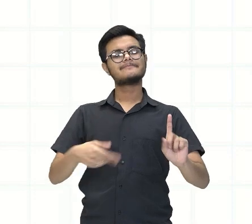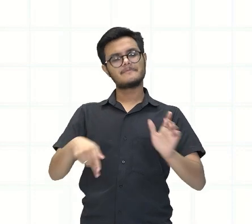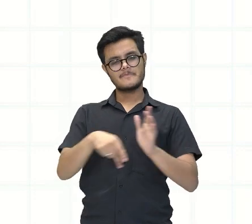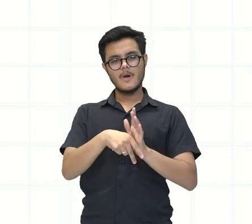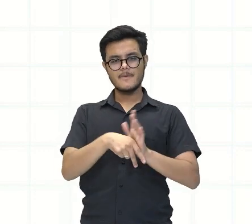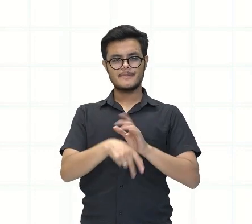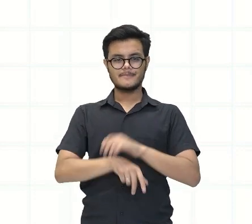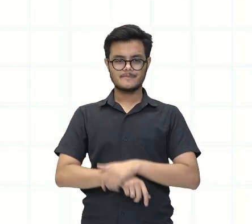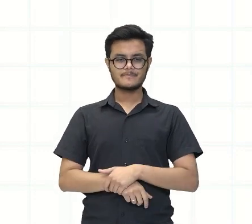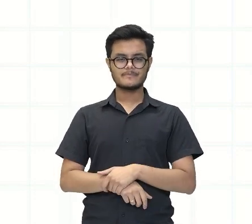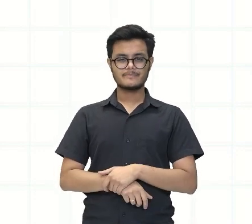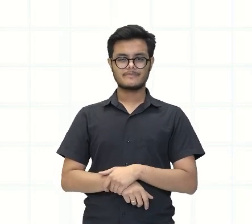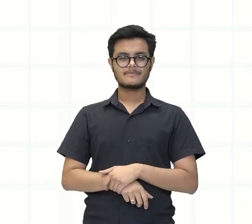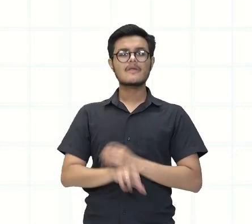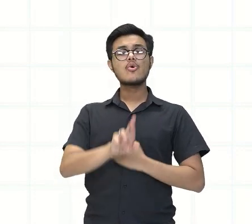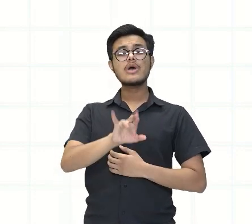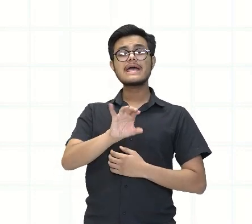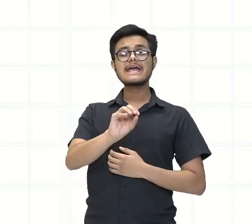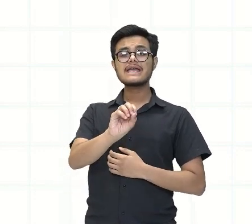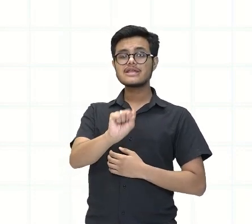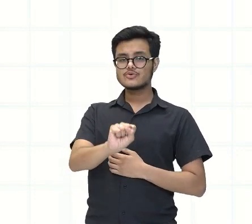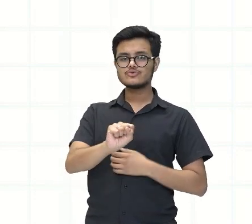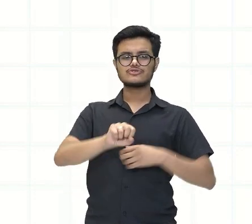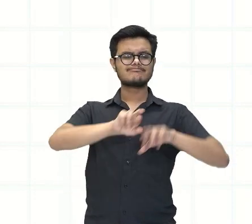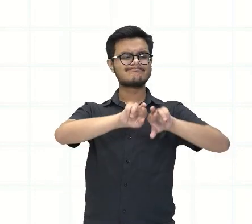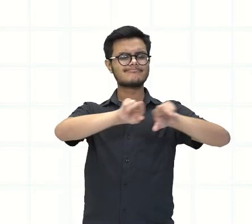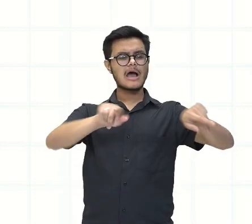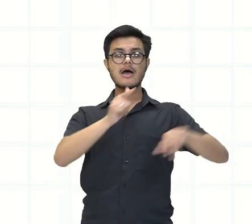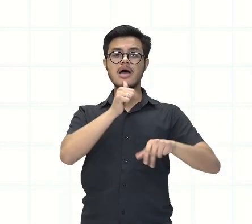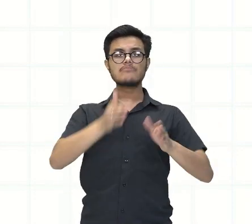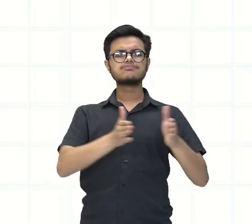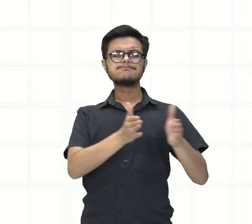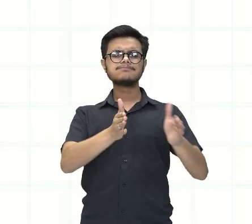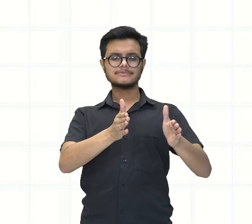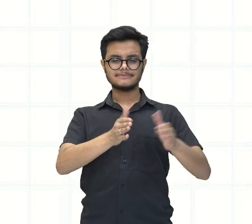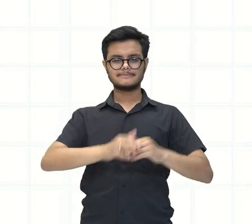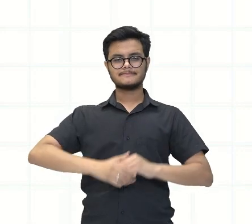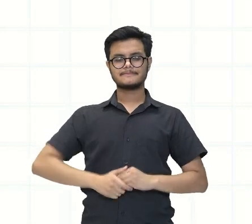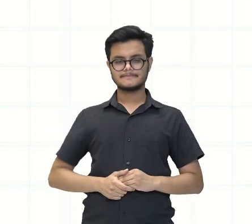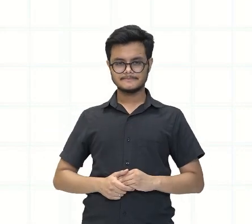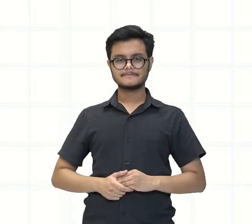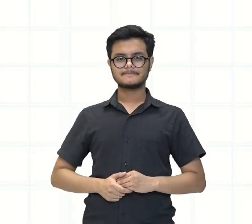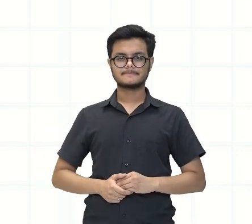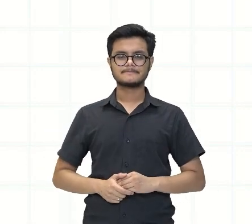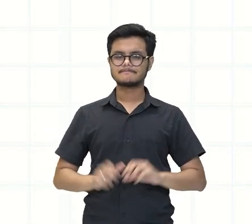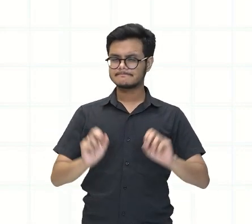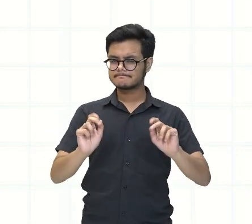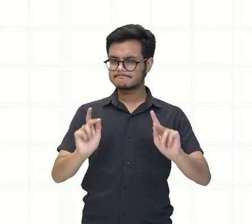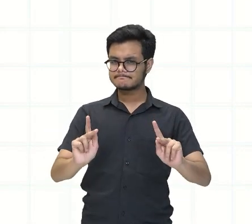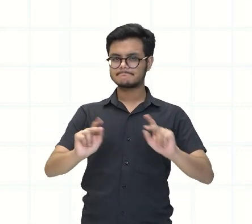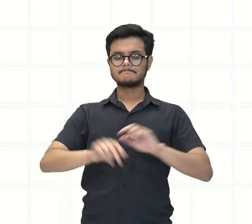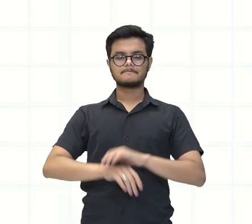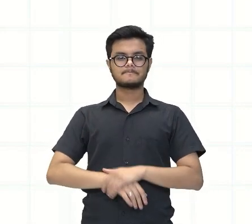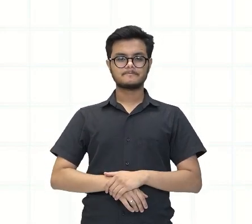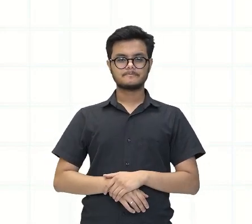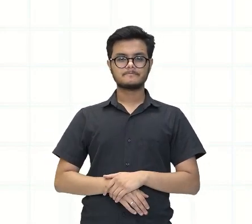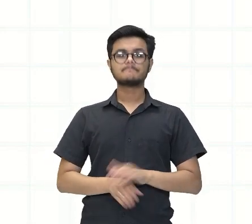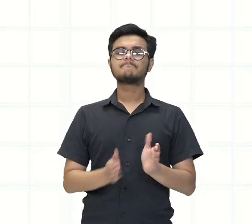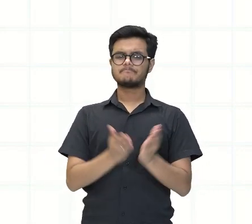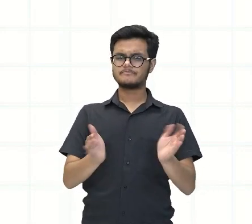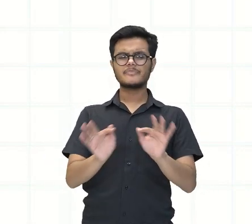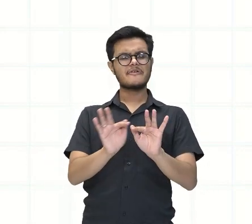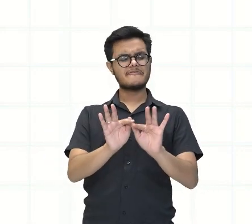caso aqui, rios da região atingem, correto? Então, observem aí que, para que